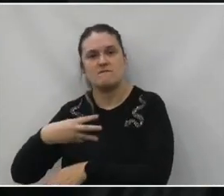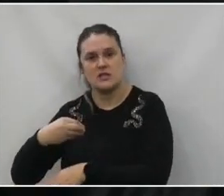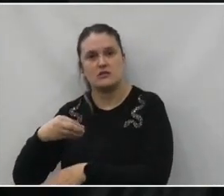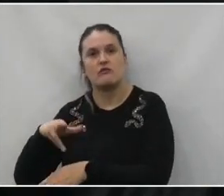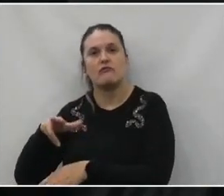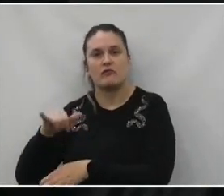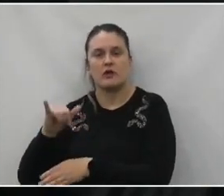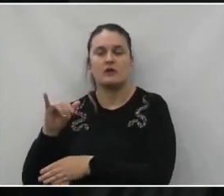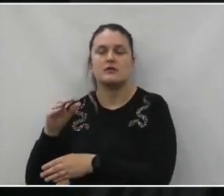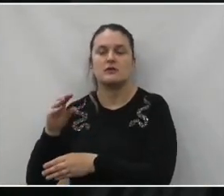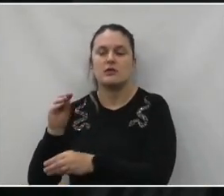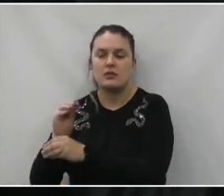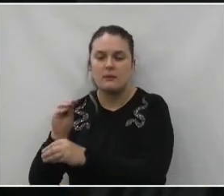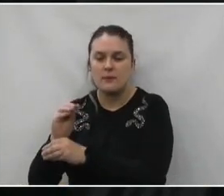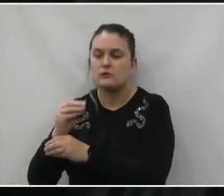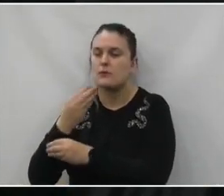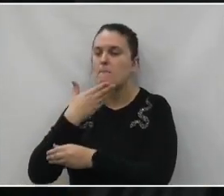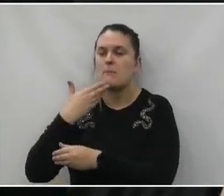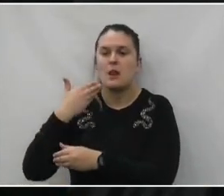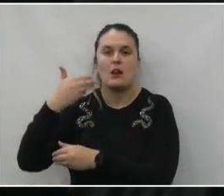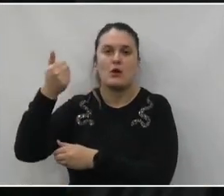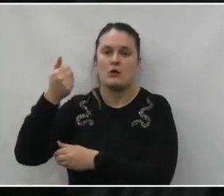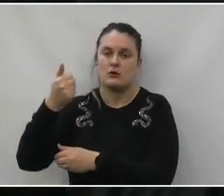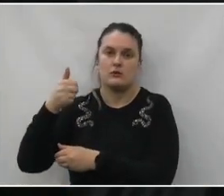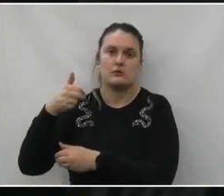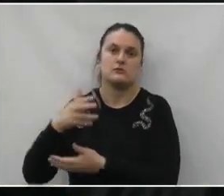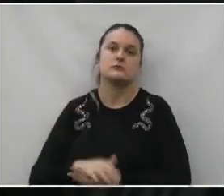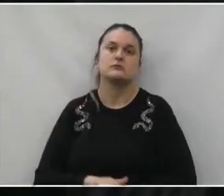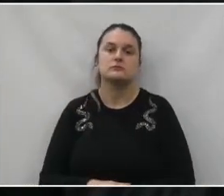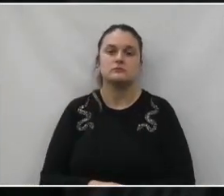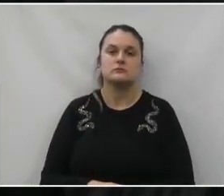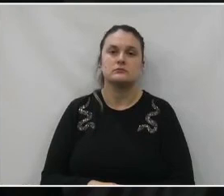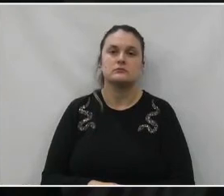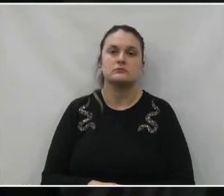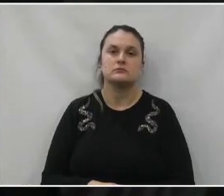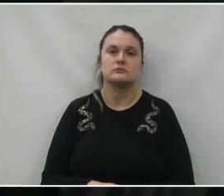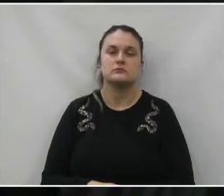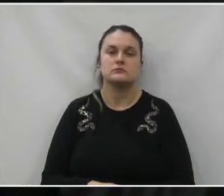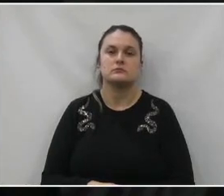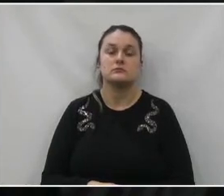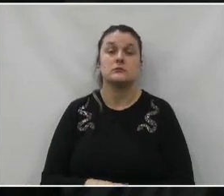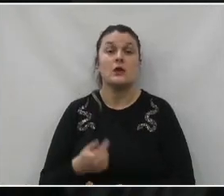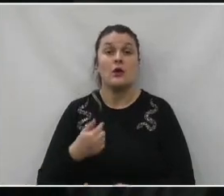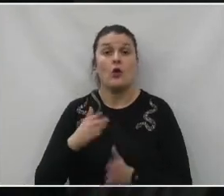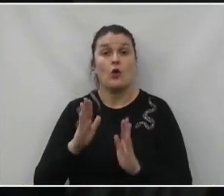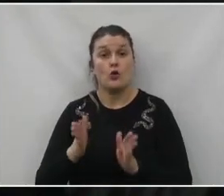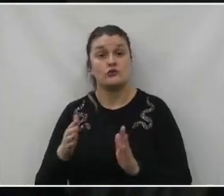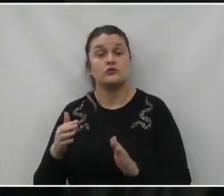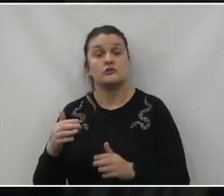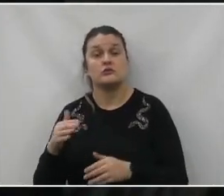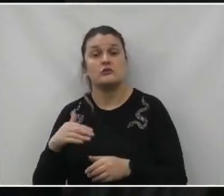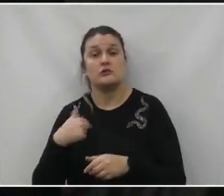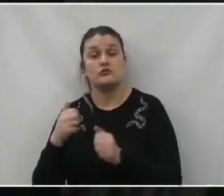ser bem atendidos através desta associação. Estive com o vereador